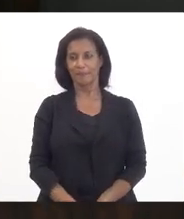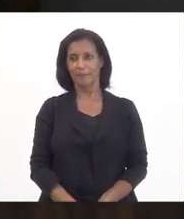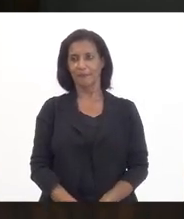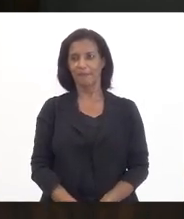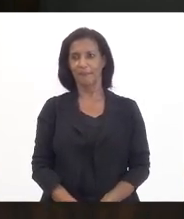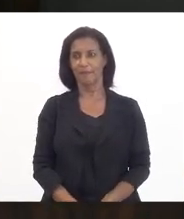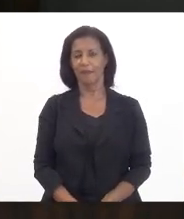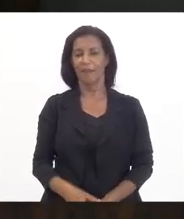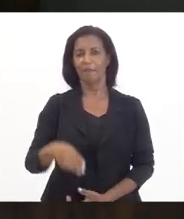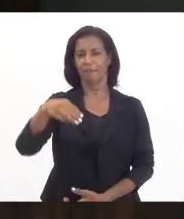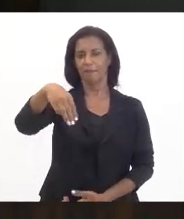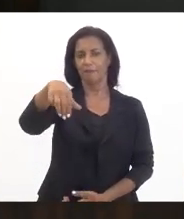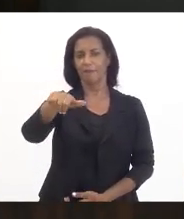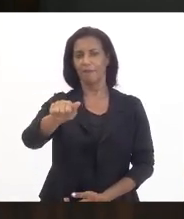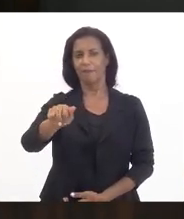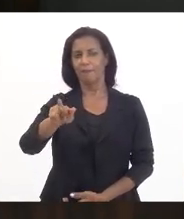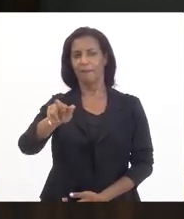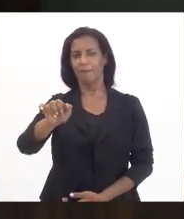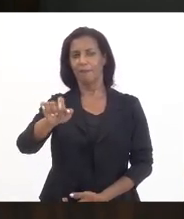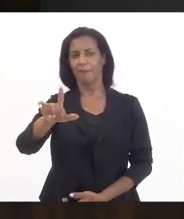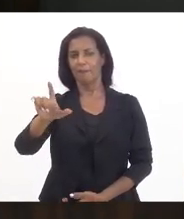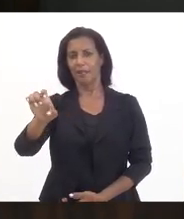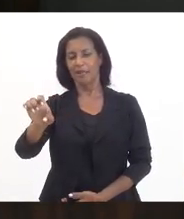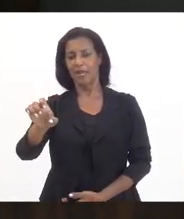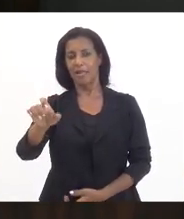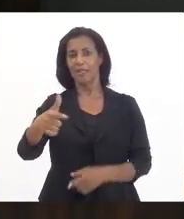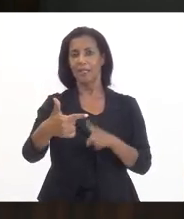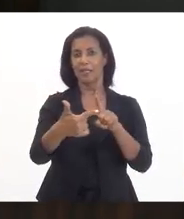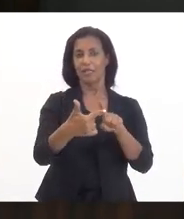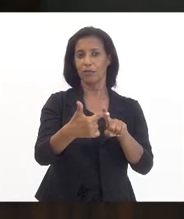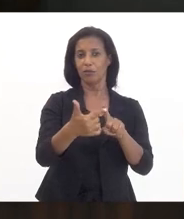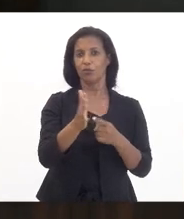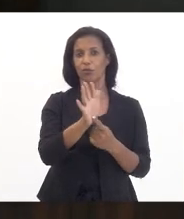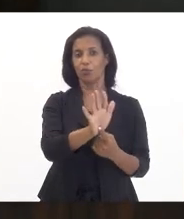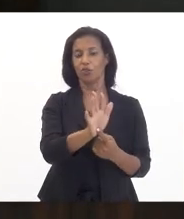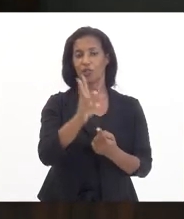O prêmio Marielle e um segundo prêmio que nós vamos apresentar terça-feira.